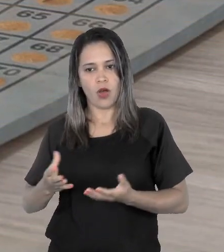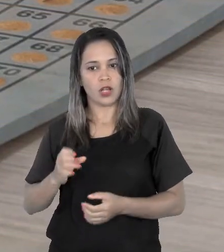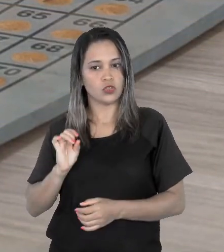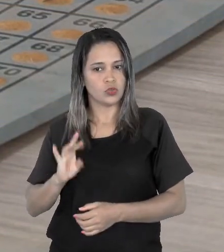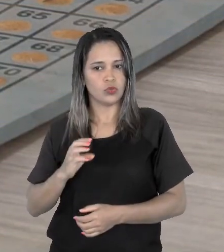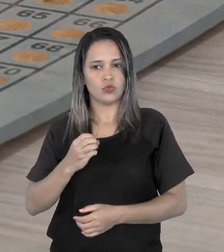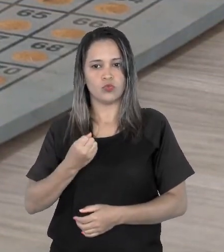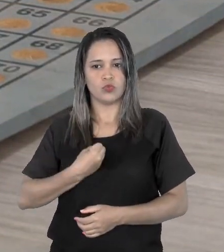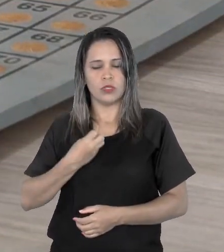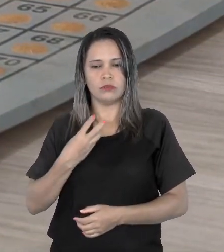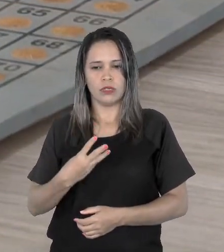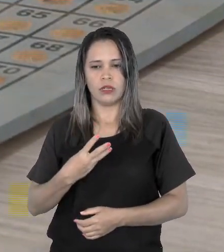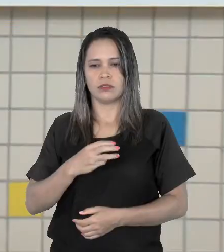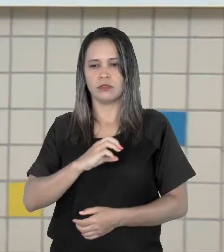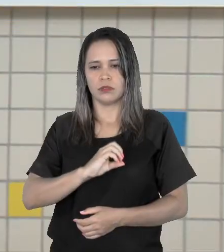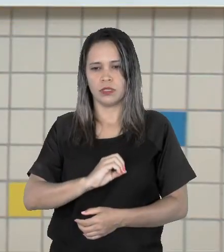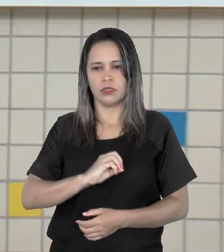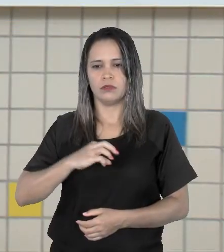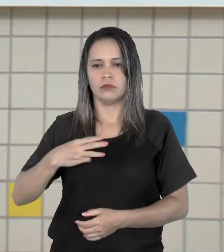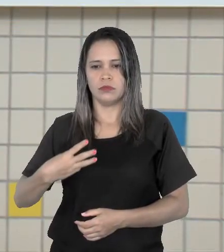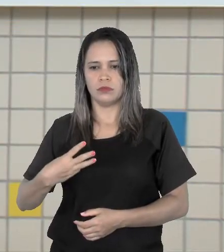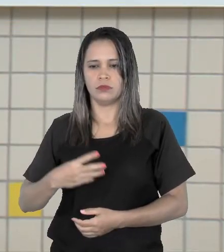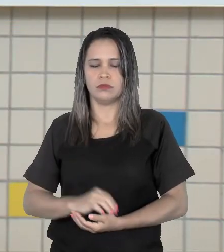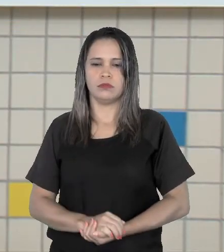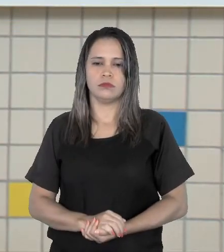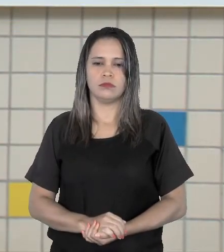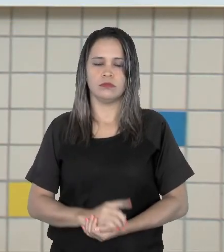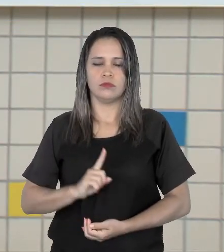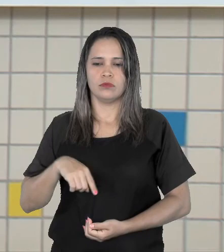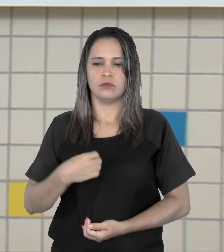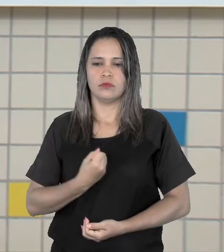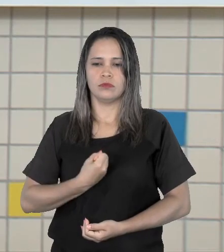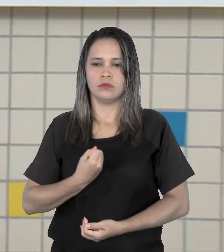aqui. O próximo número.